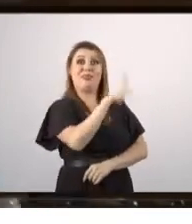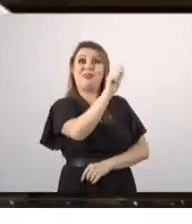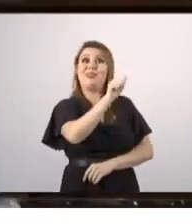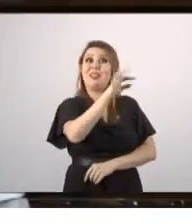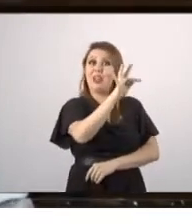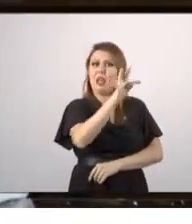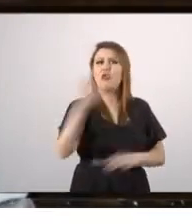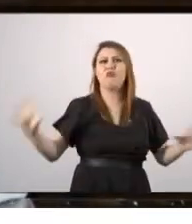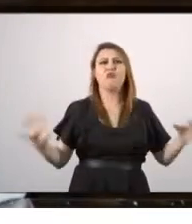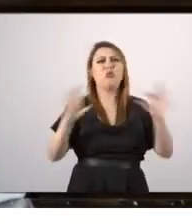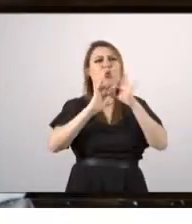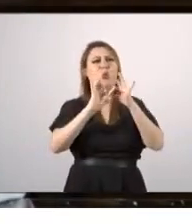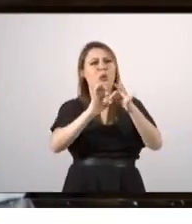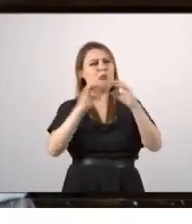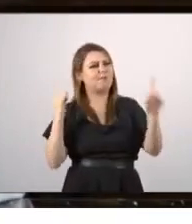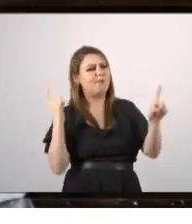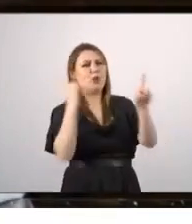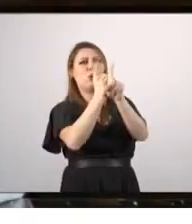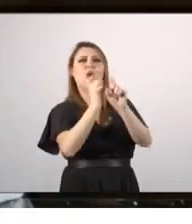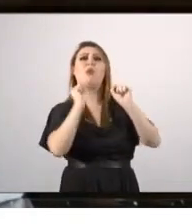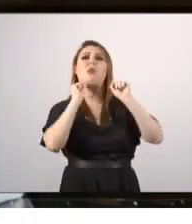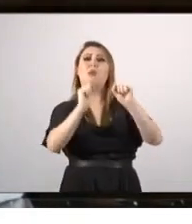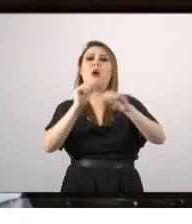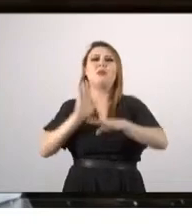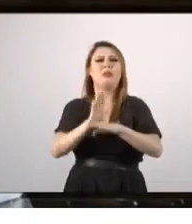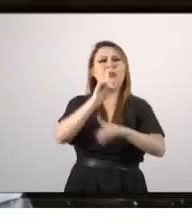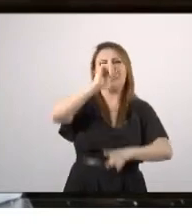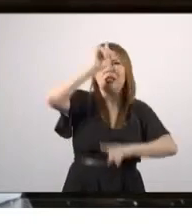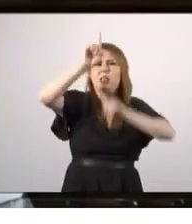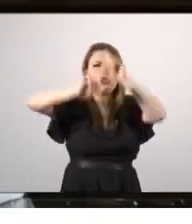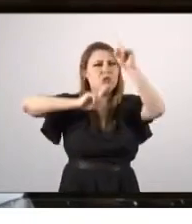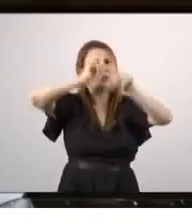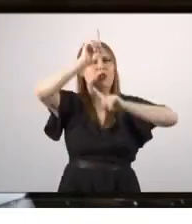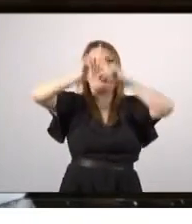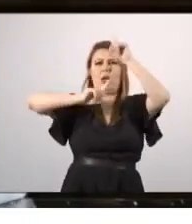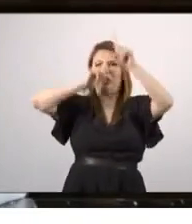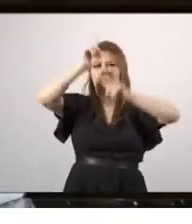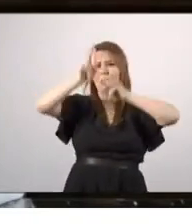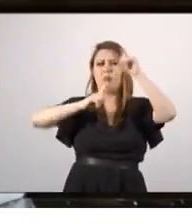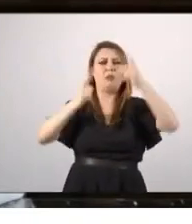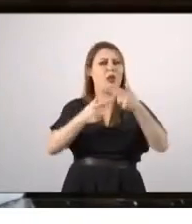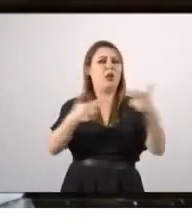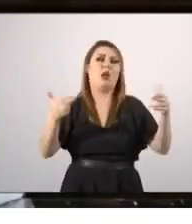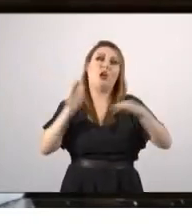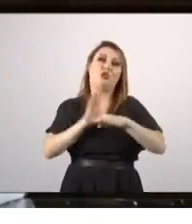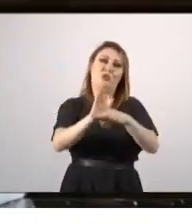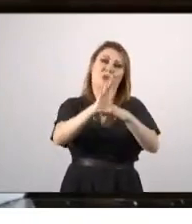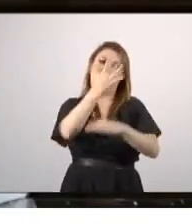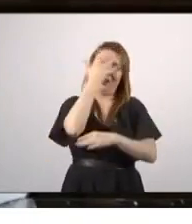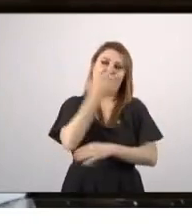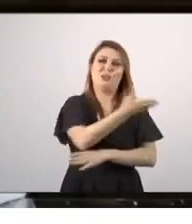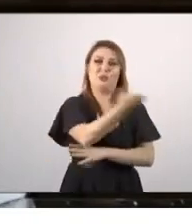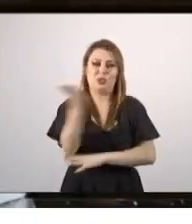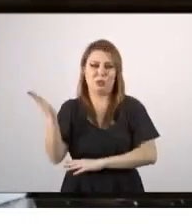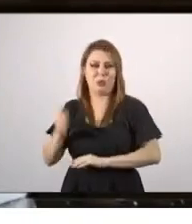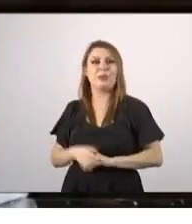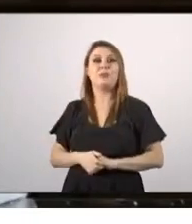podem oferecer de futuro e de criatividade a tanta gente.